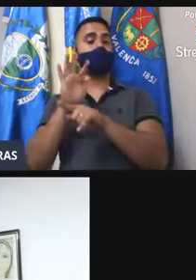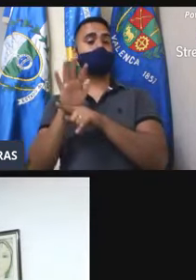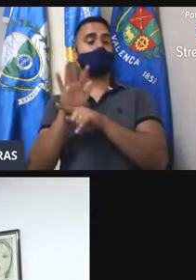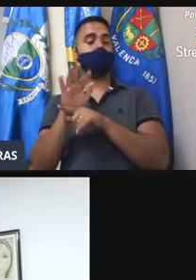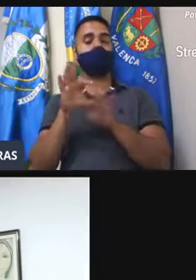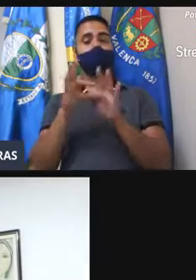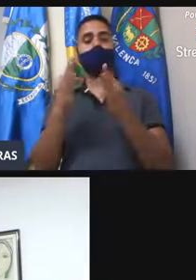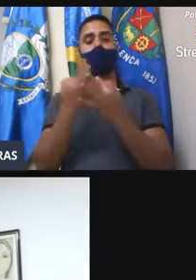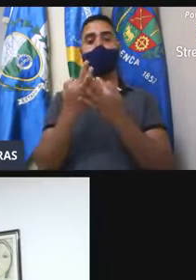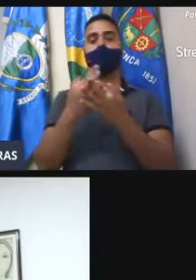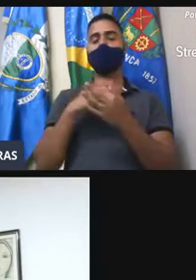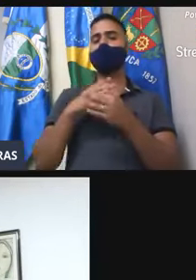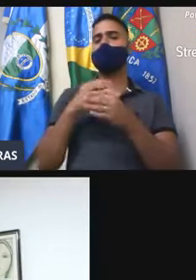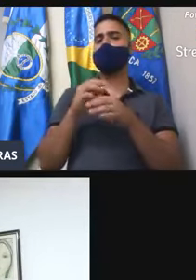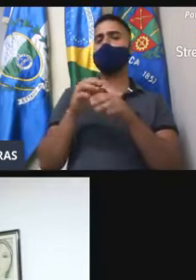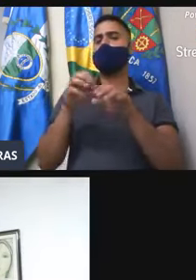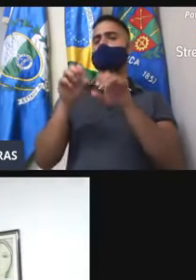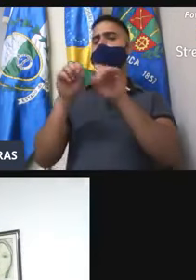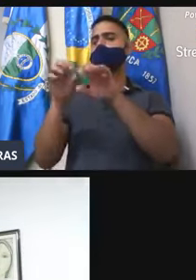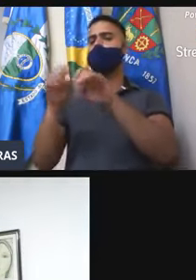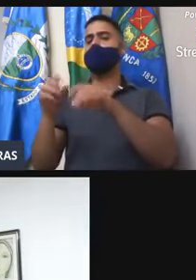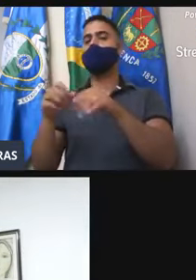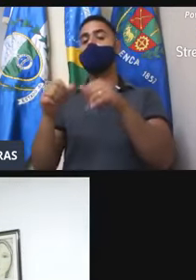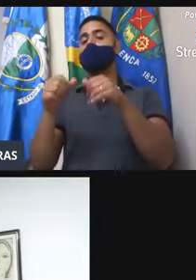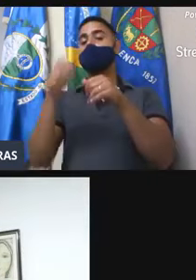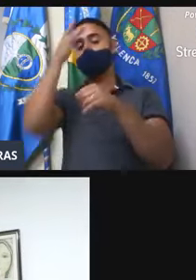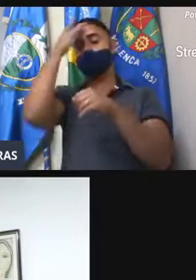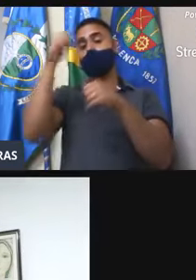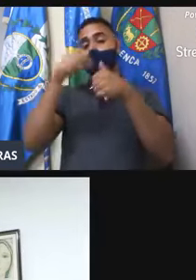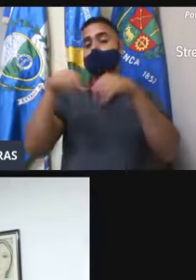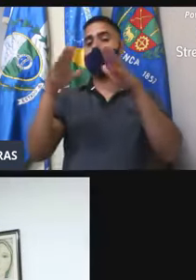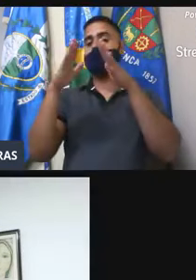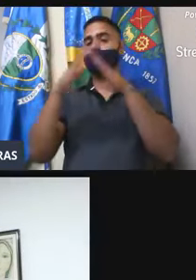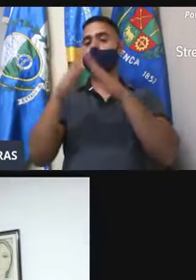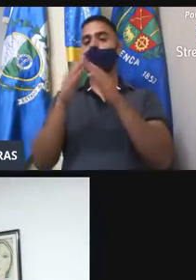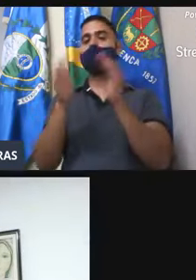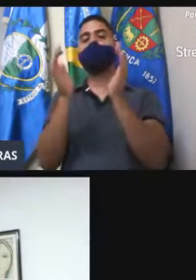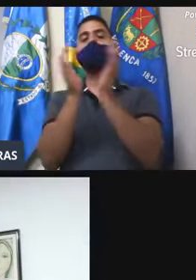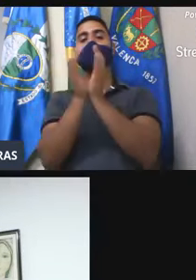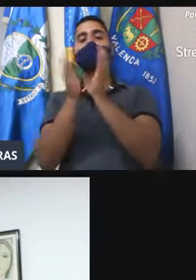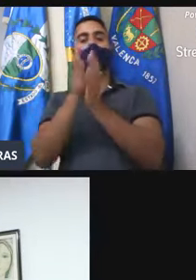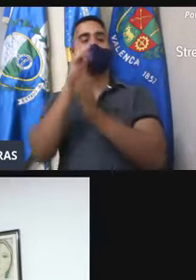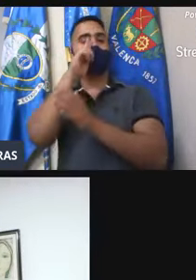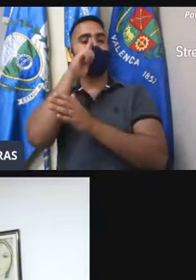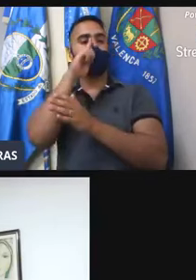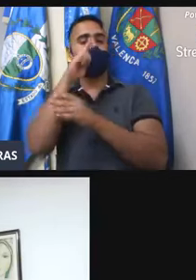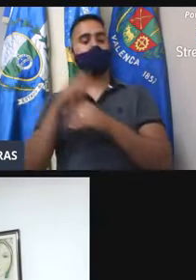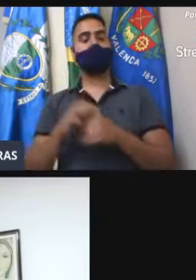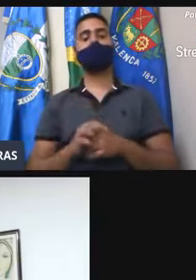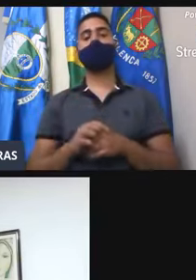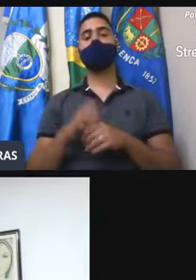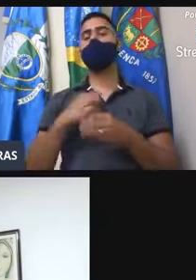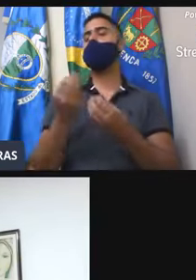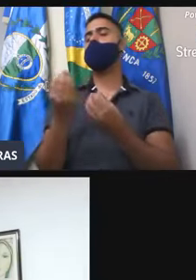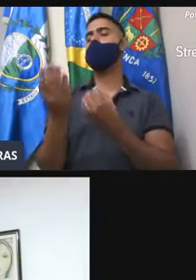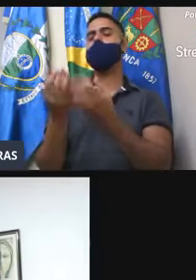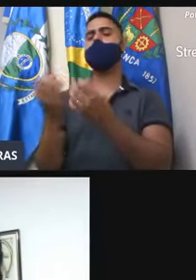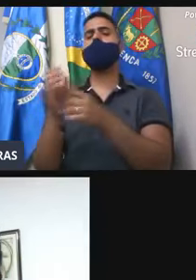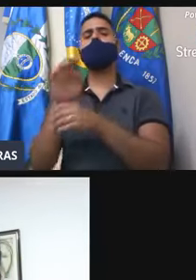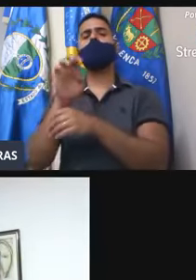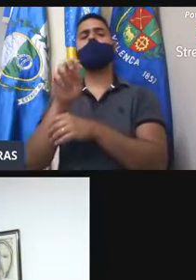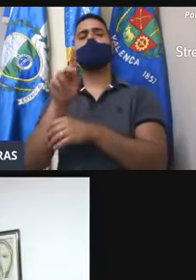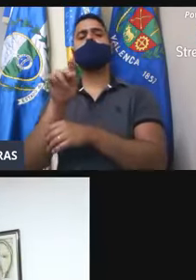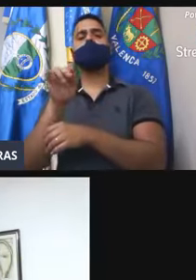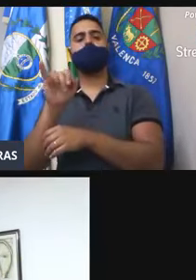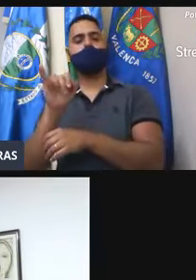direcionamento de trabalho home office aos servidores do grupo de risco e de outros municípios, distribuição de equipamentos